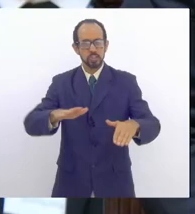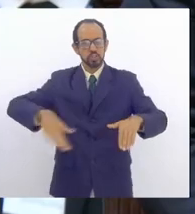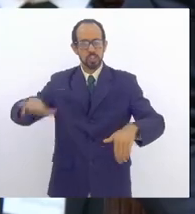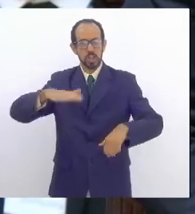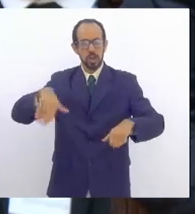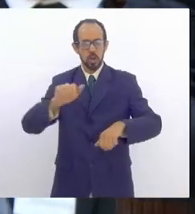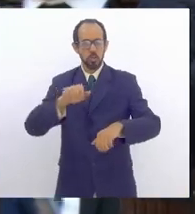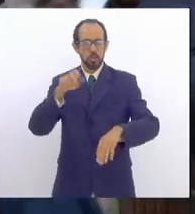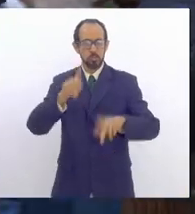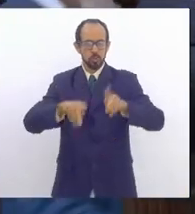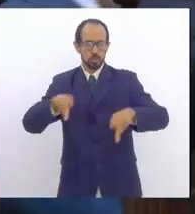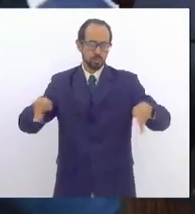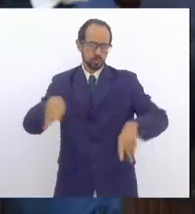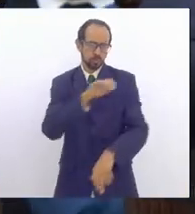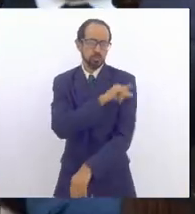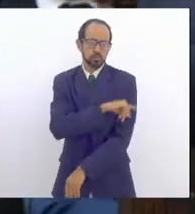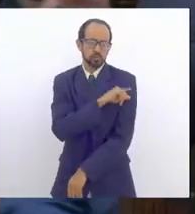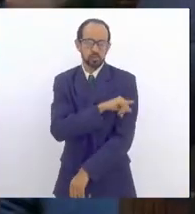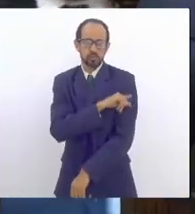Janeiro.